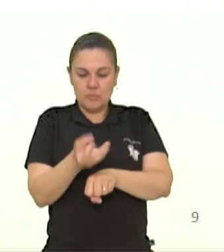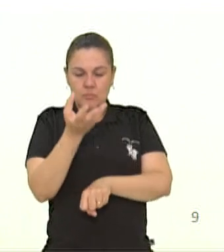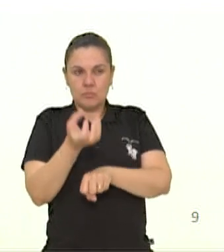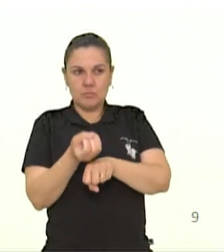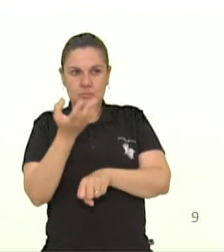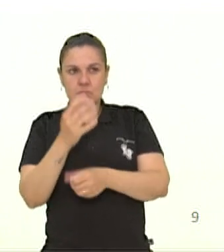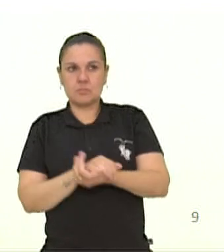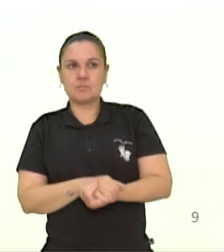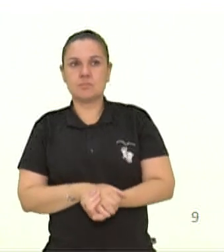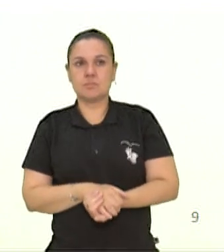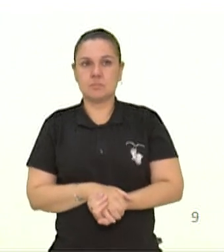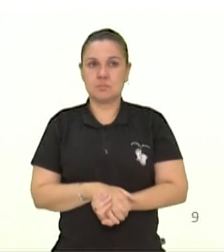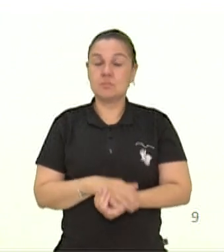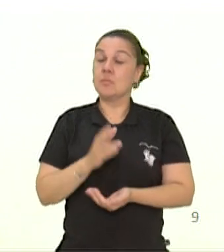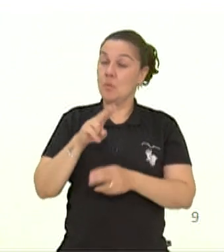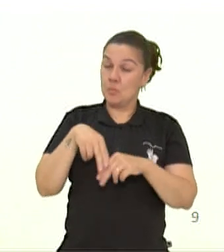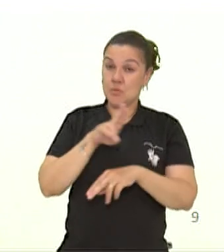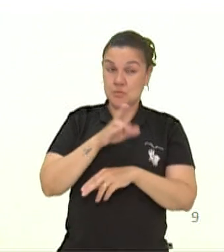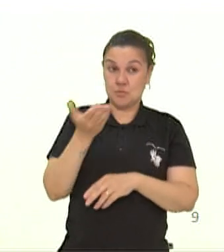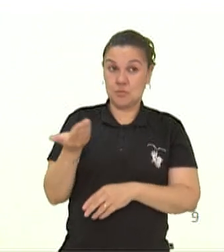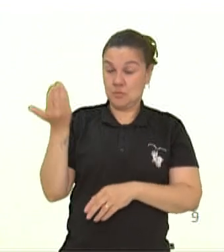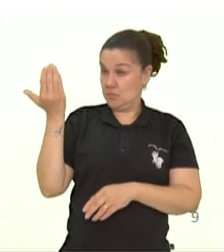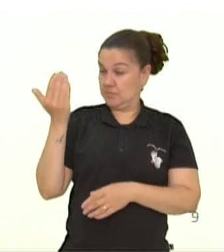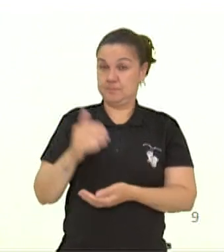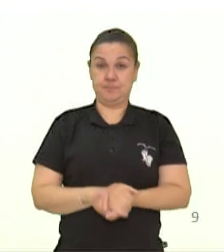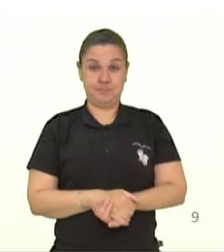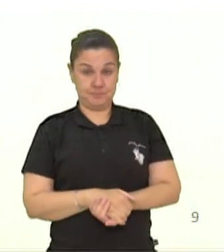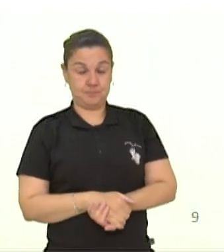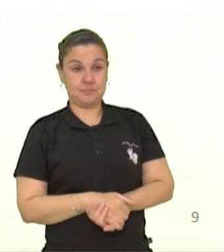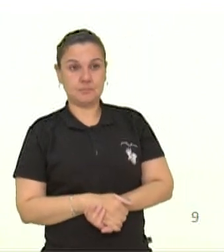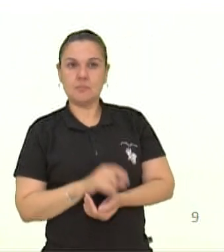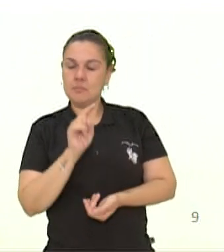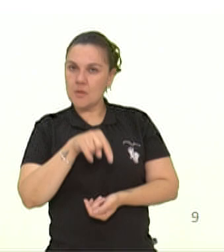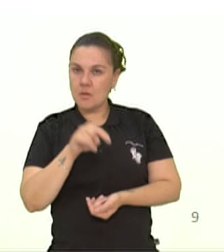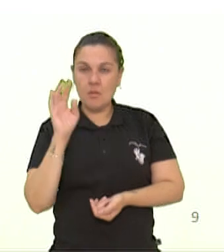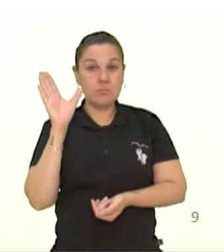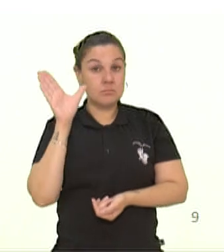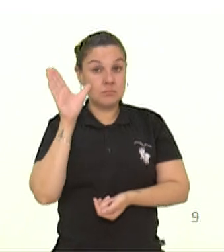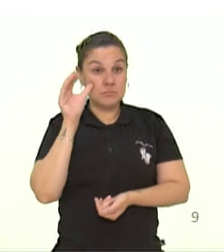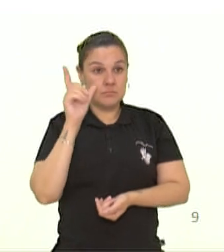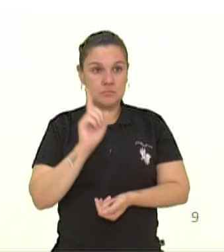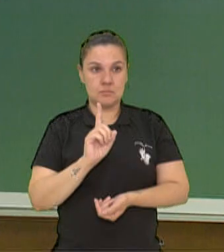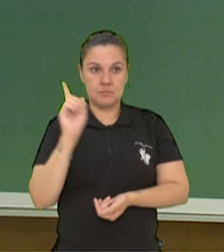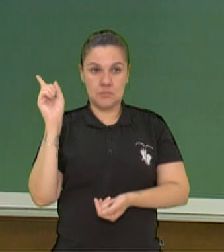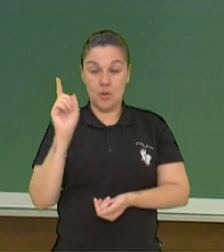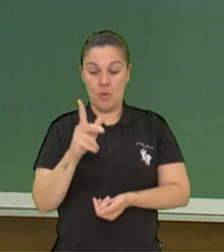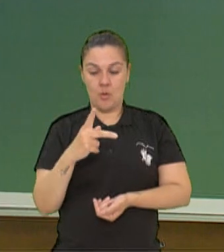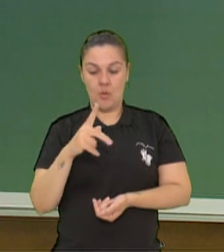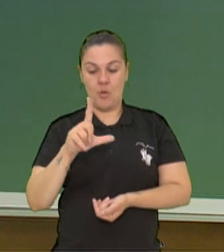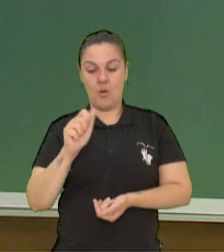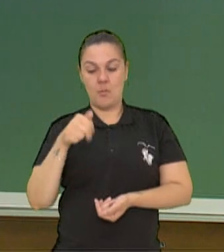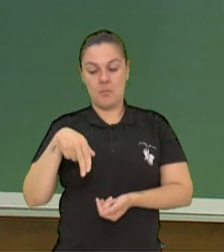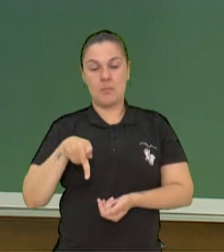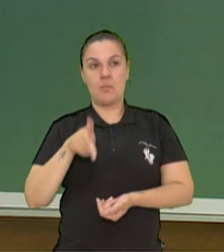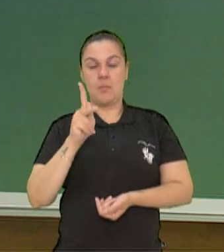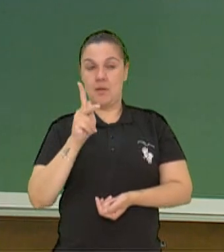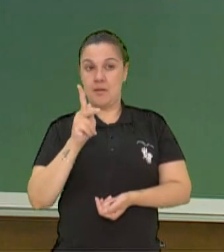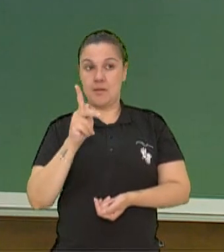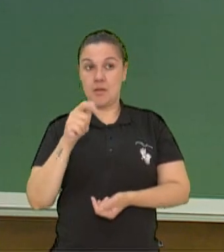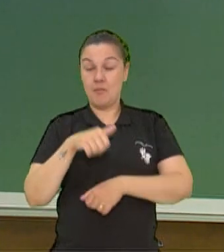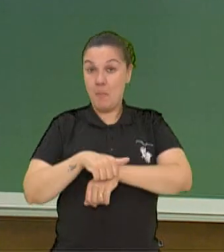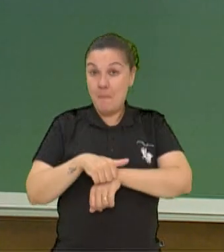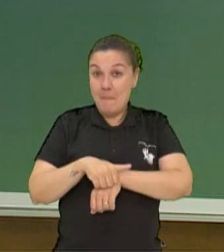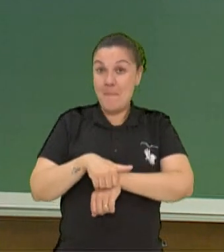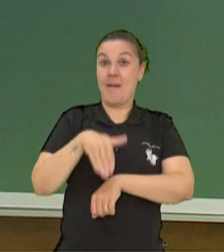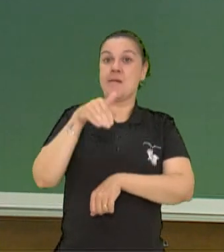de quantum, por isso o nome mecânica quântica. Pessoal, e um detalhe importante, o Max Planck, ele foi além.